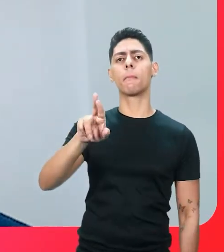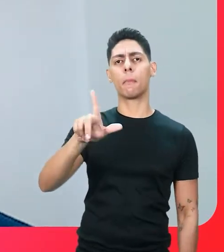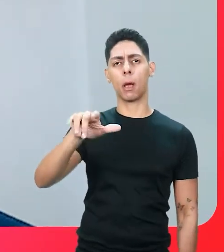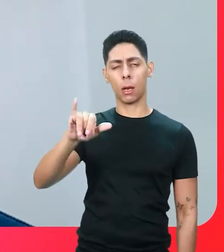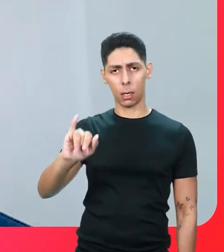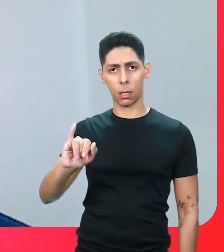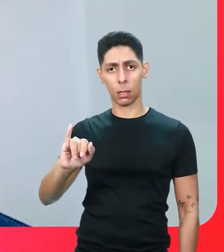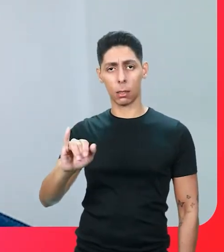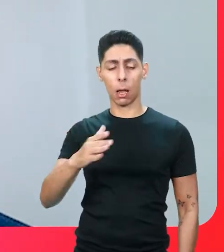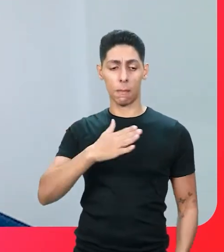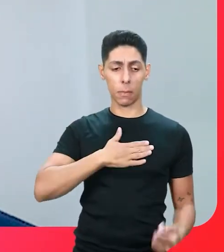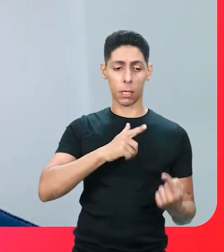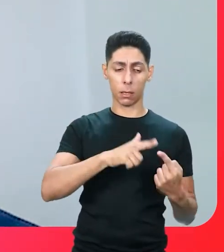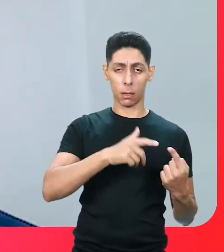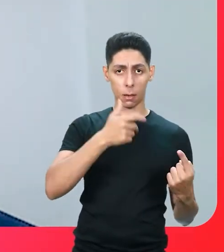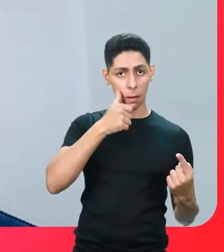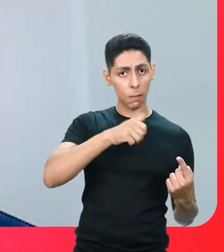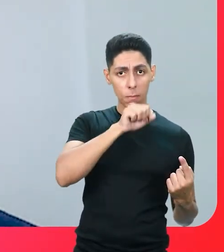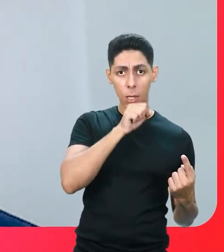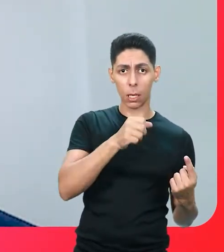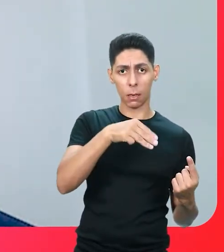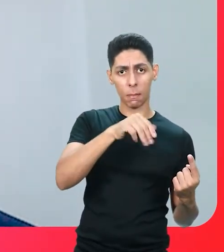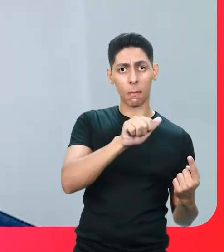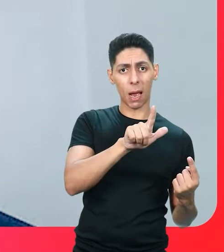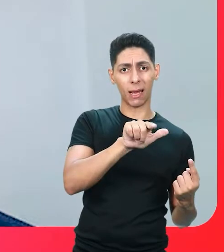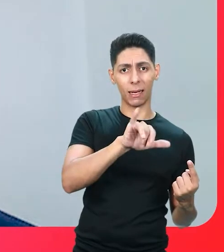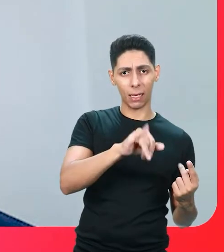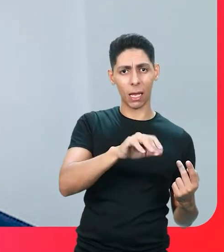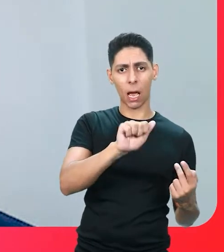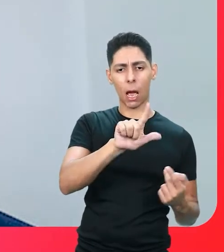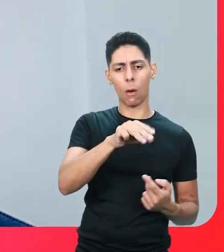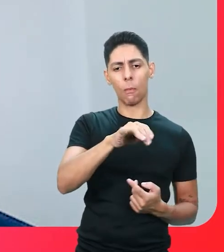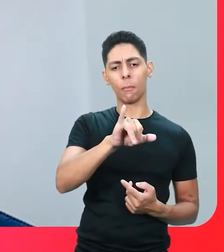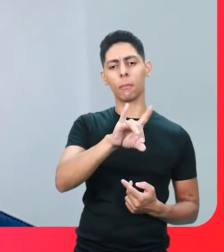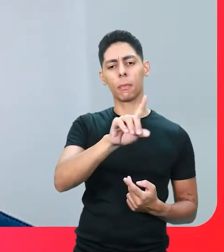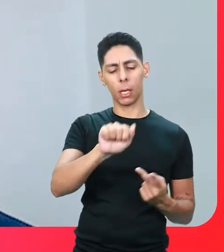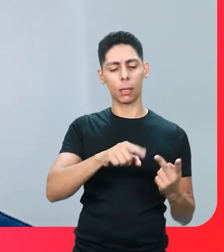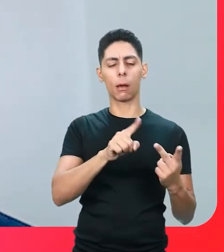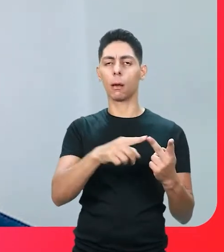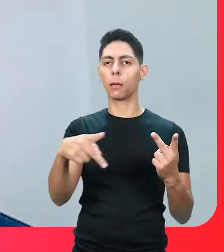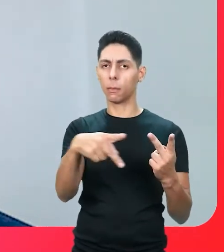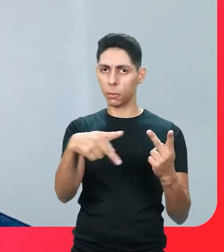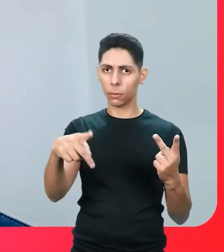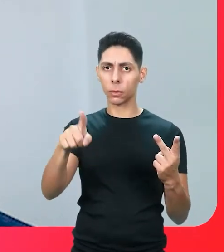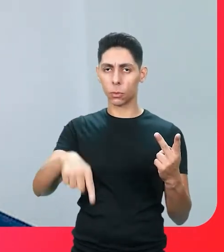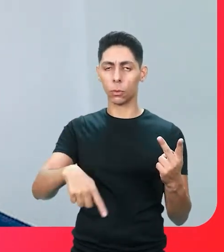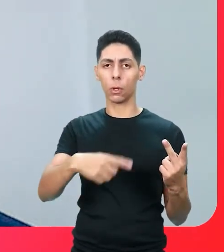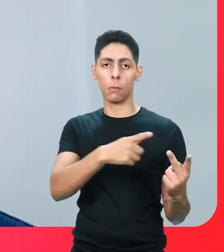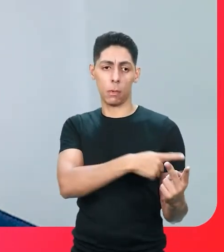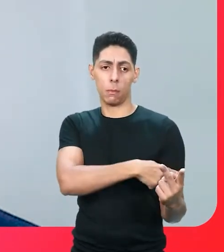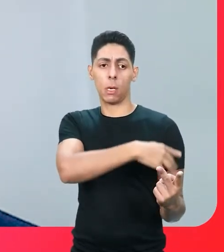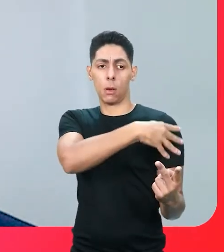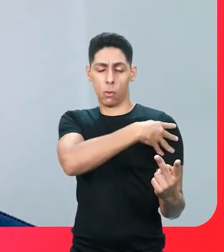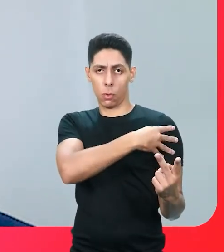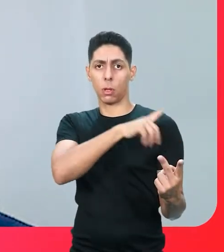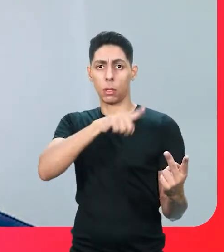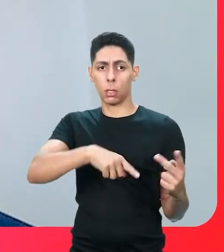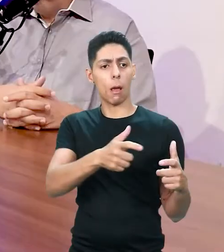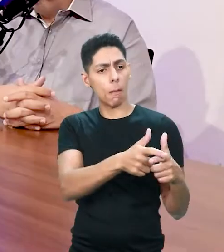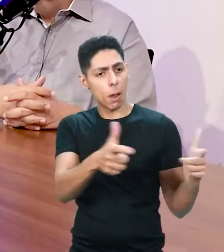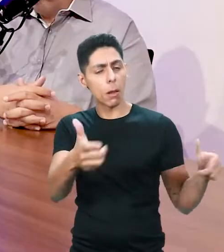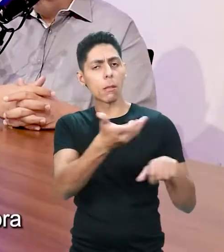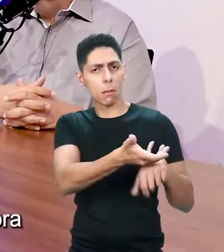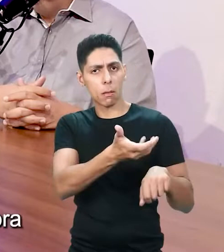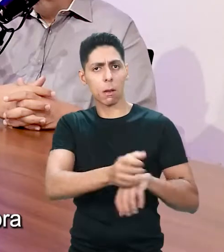mãe, Marli de Almeida, e minha professora primária, da 1ª à 4ª série, que dava a maioria das